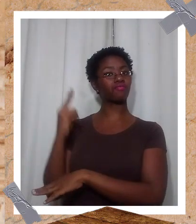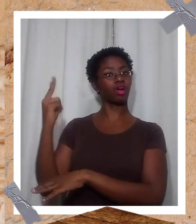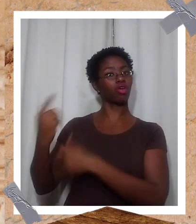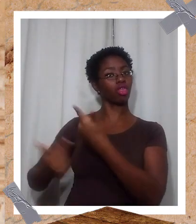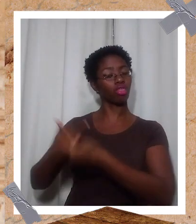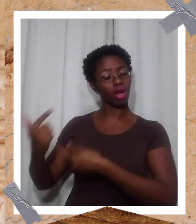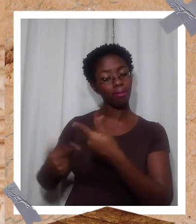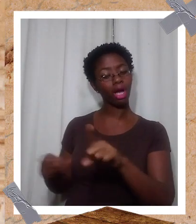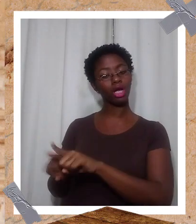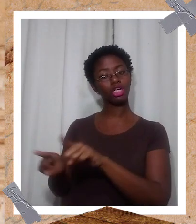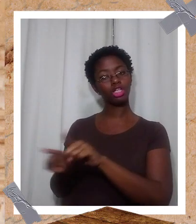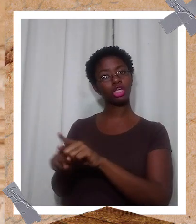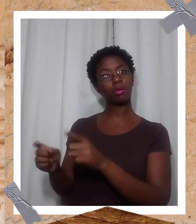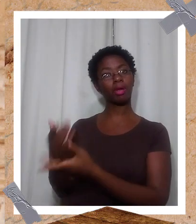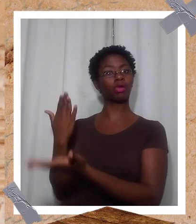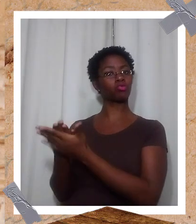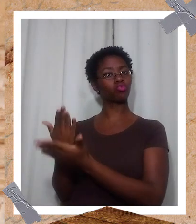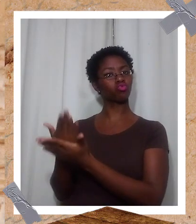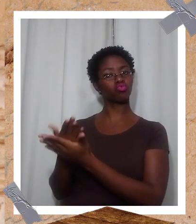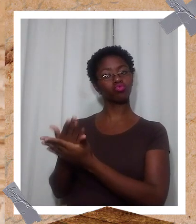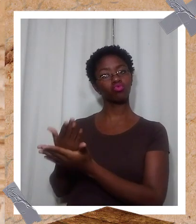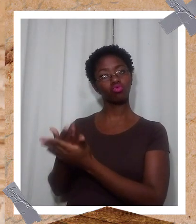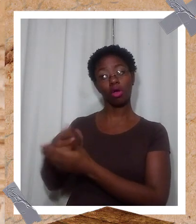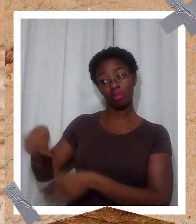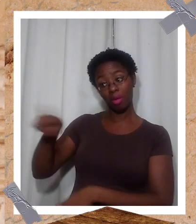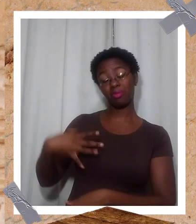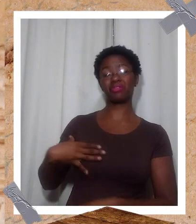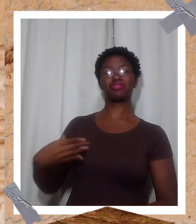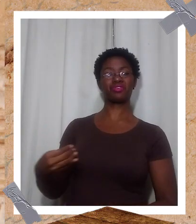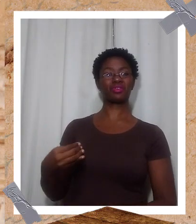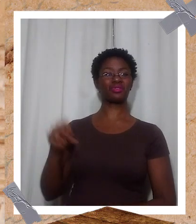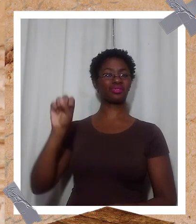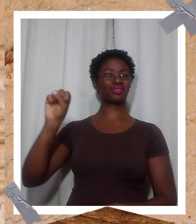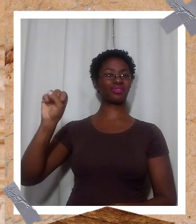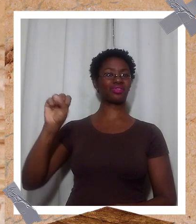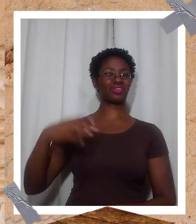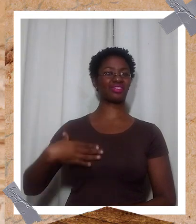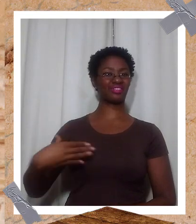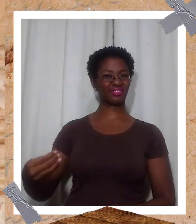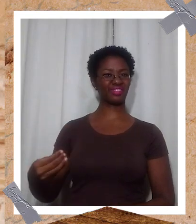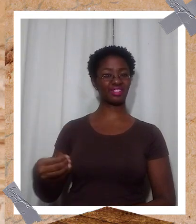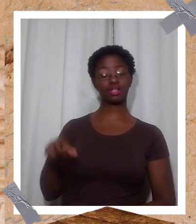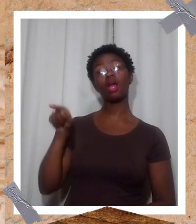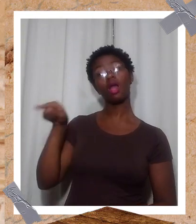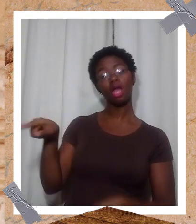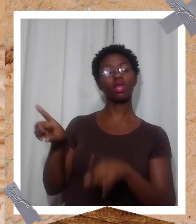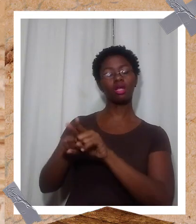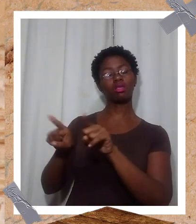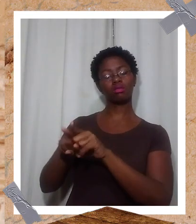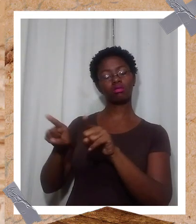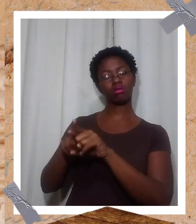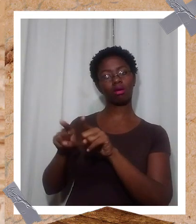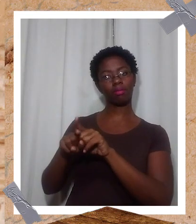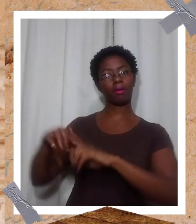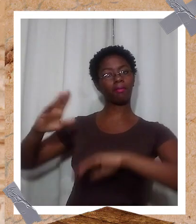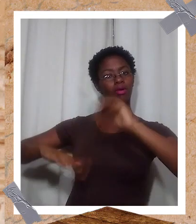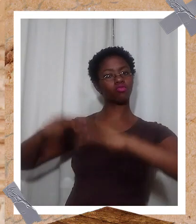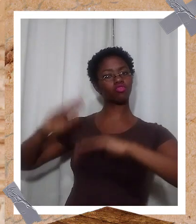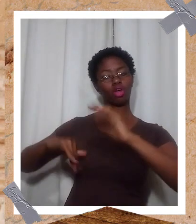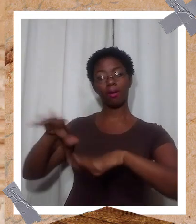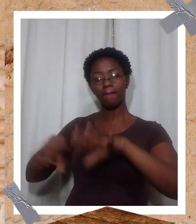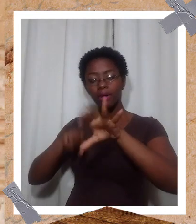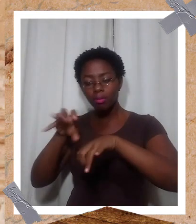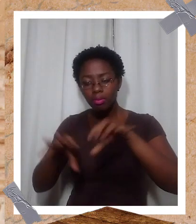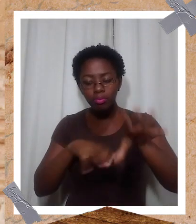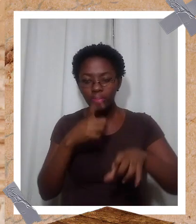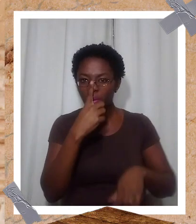do trabalho no maior lixão da América Latina. É nesse cenário que Tião se tornou catador de materiais recicláveis, profissão